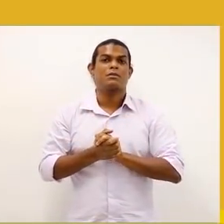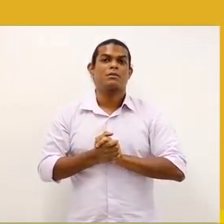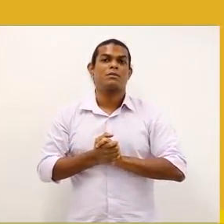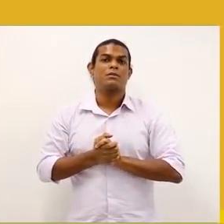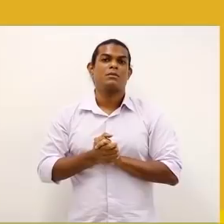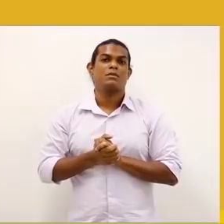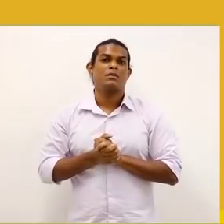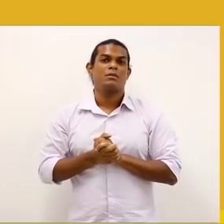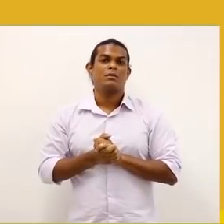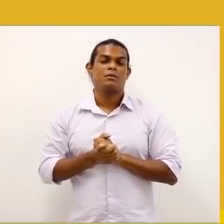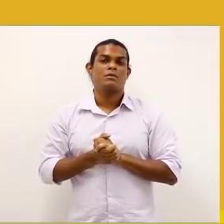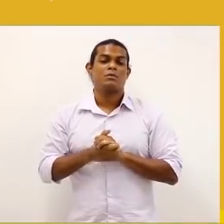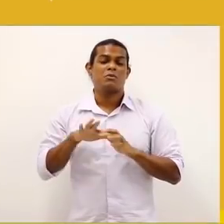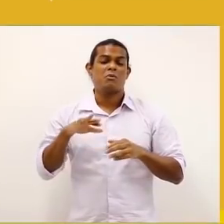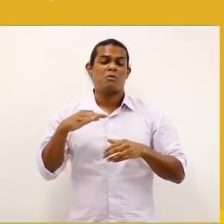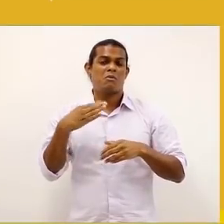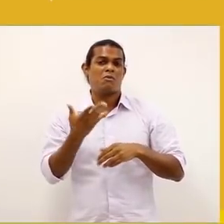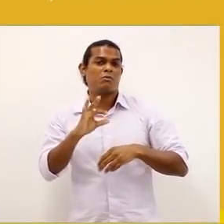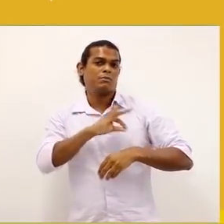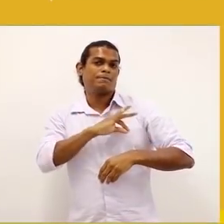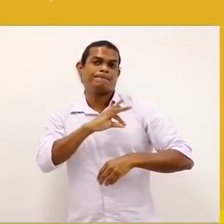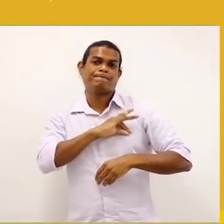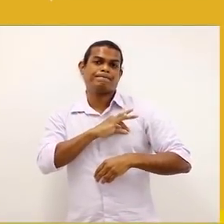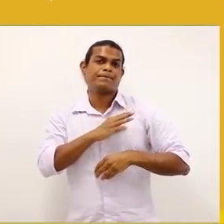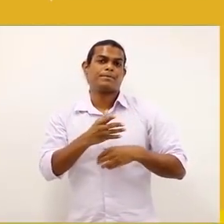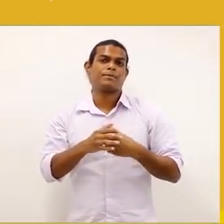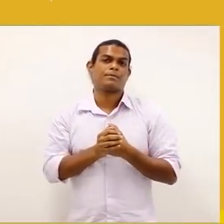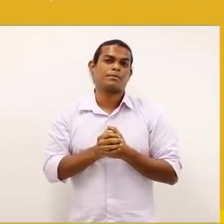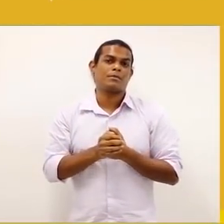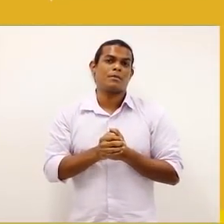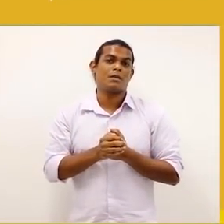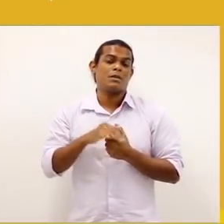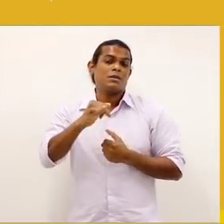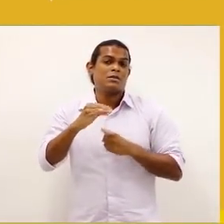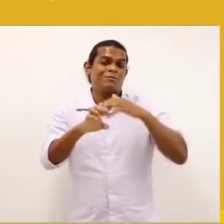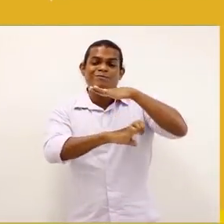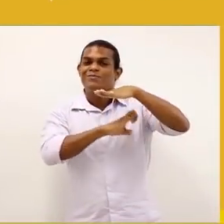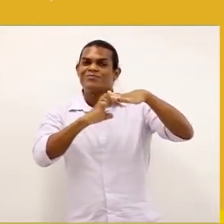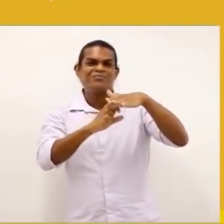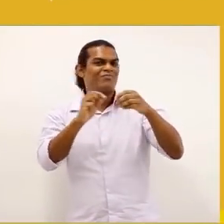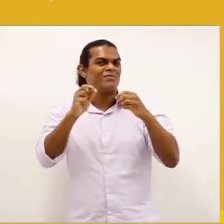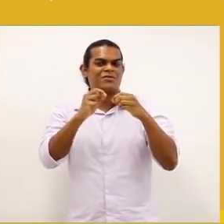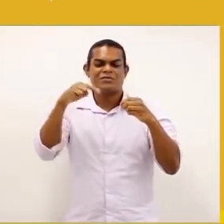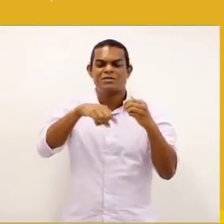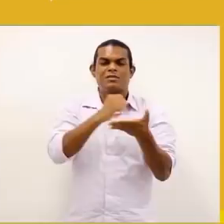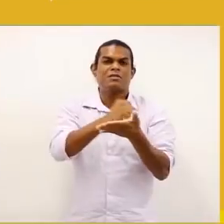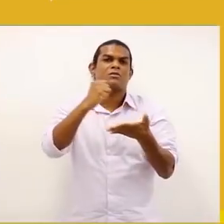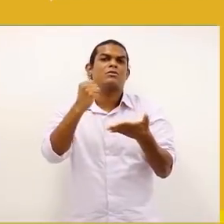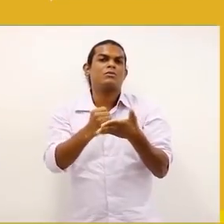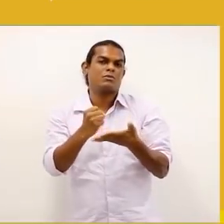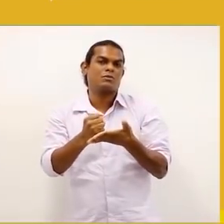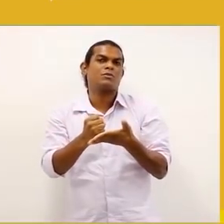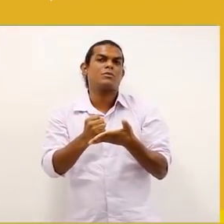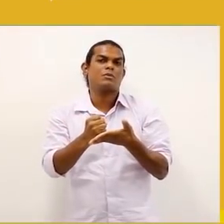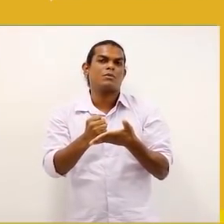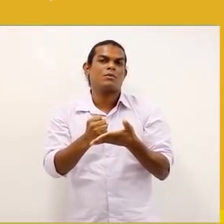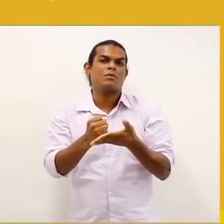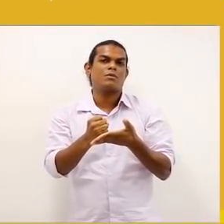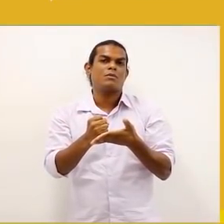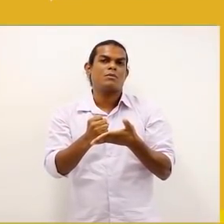inclusive a autoridade policial, a delegacia, etc. Caso a empresa não formalize o acidente do trabalho,